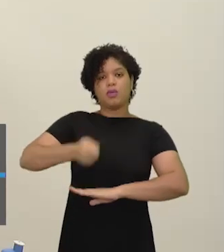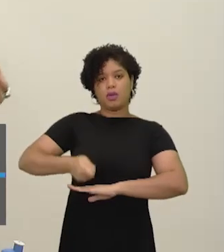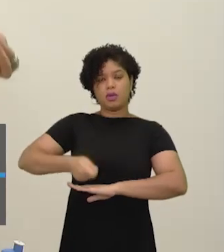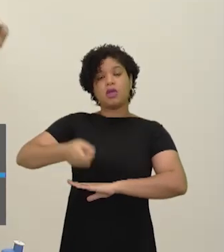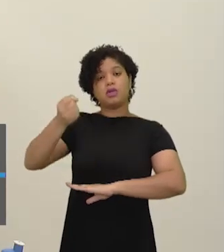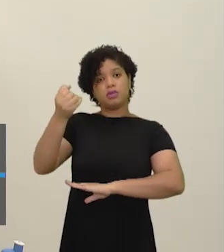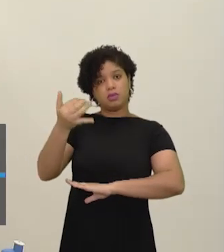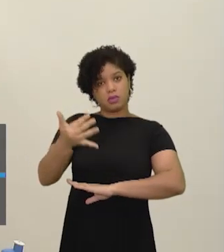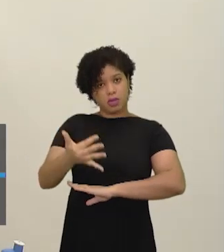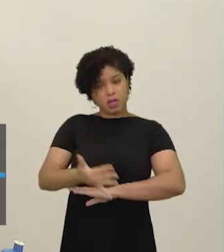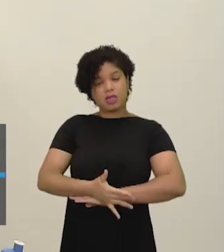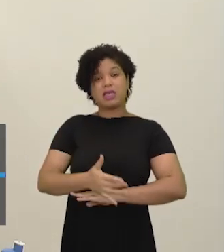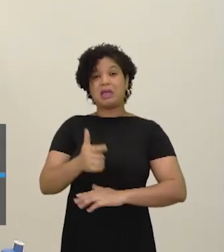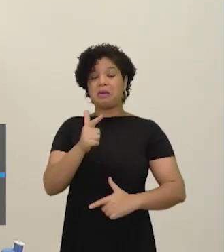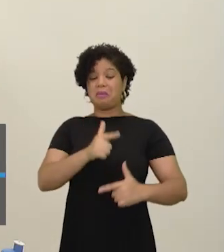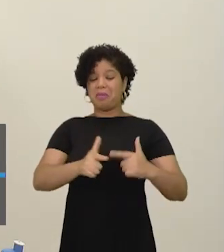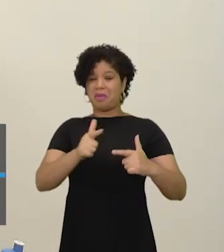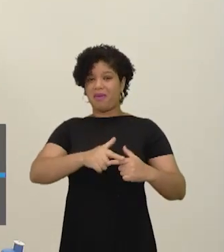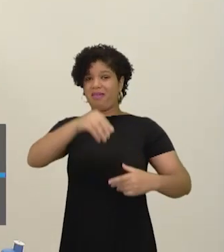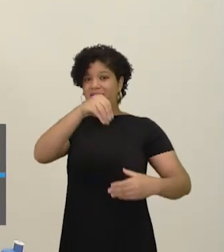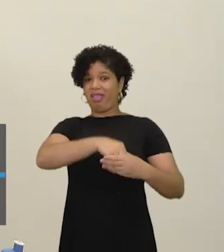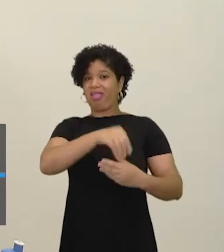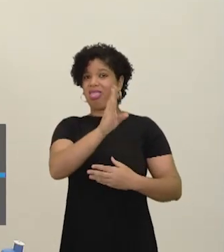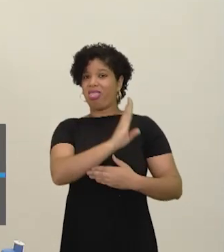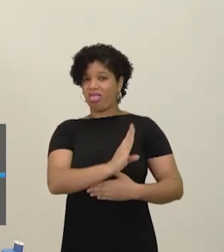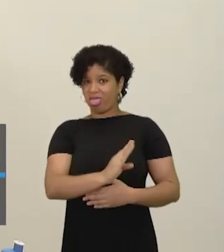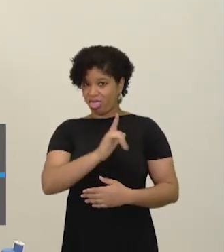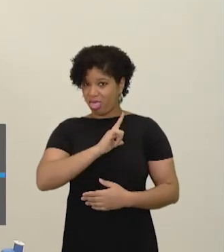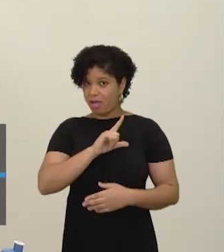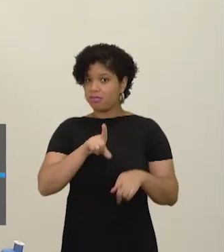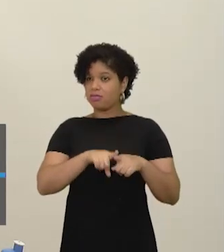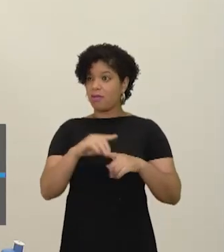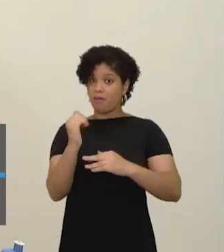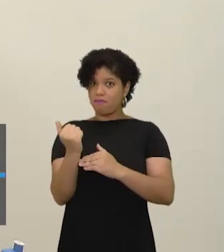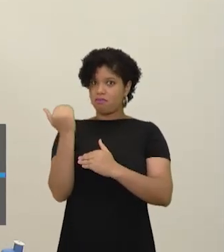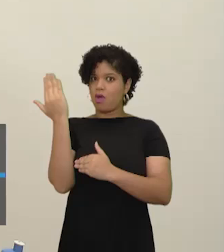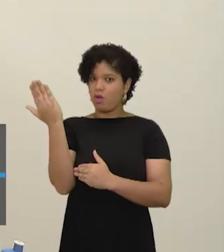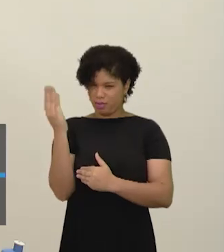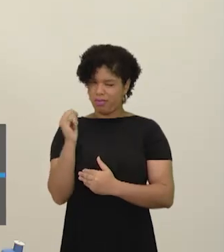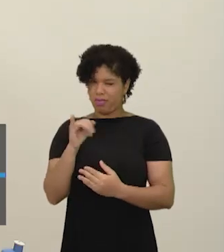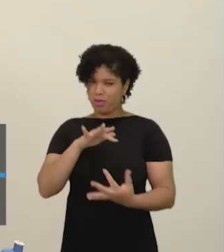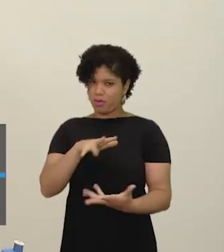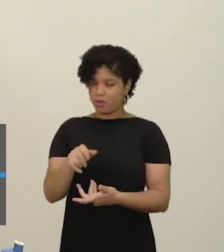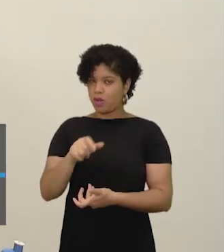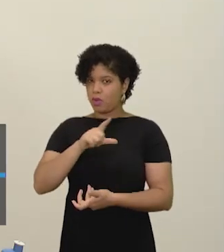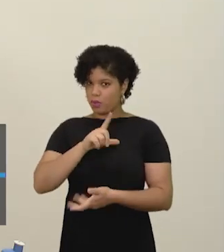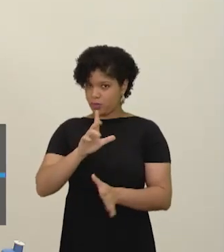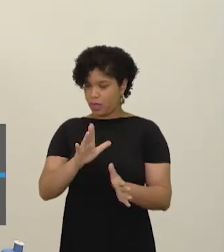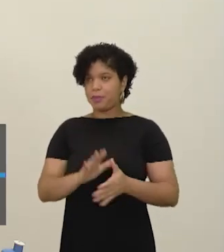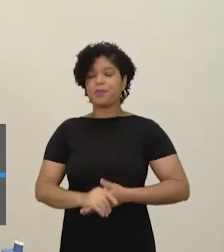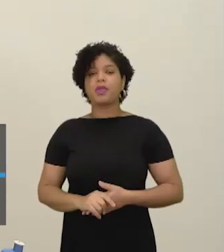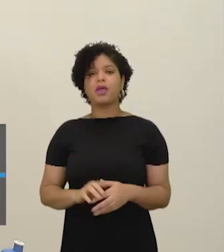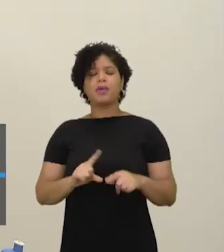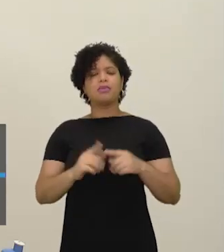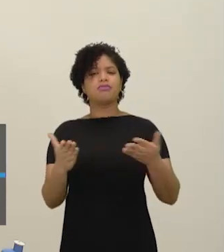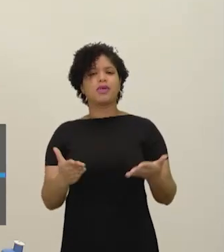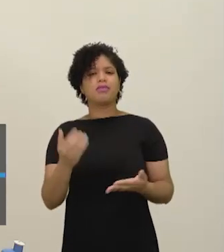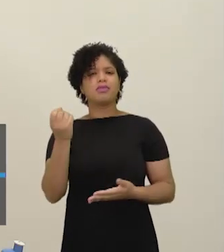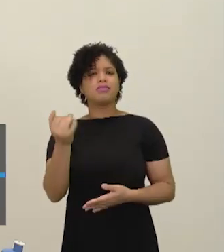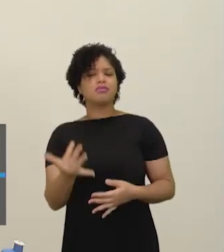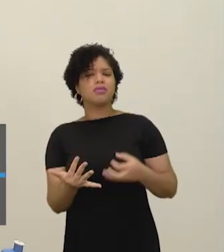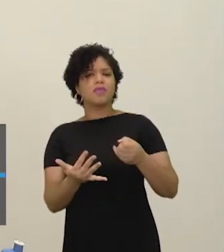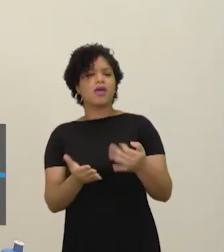legado, tínhamos problemas internos e externos, e aí é importante a gente falar de algumas